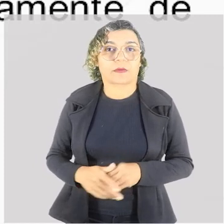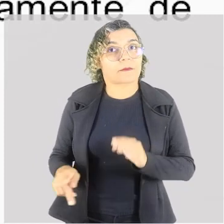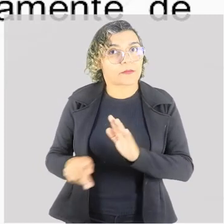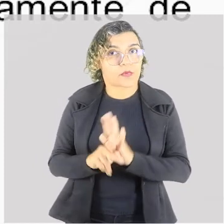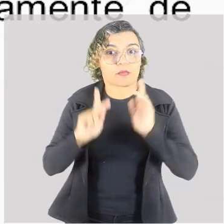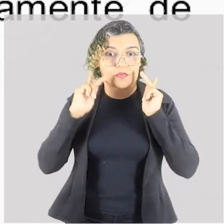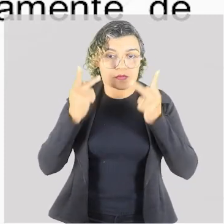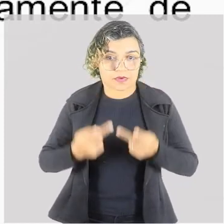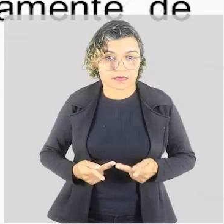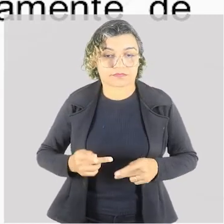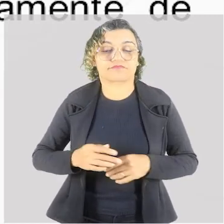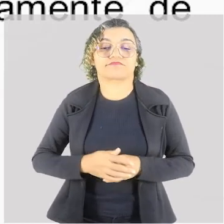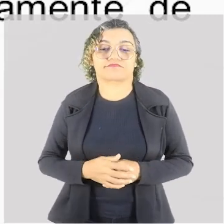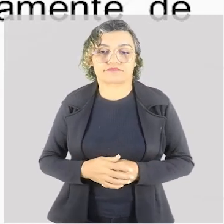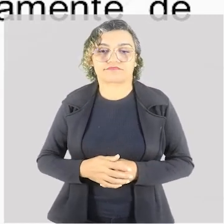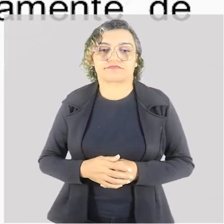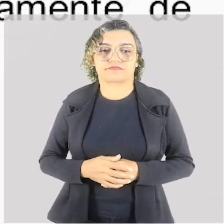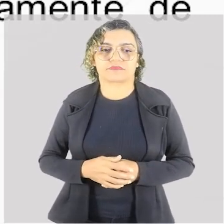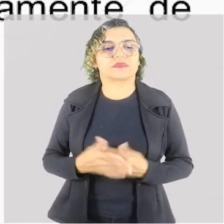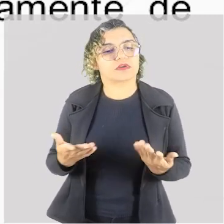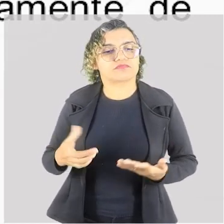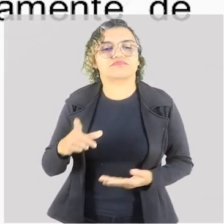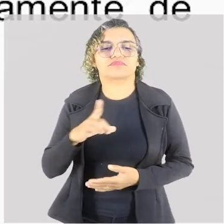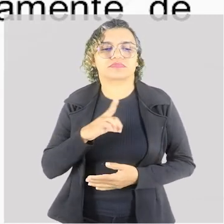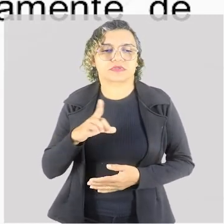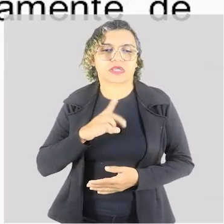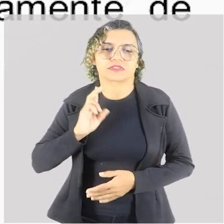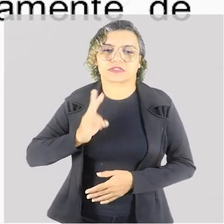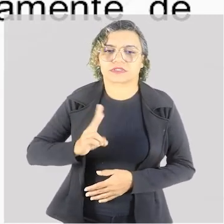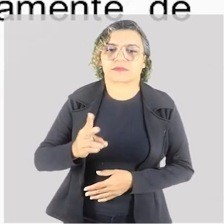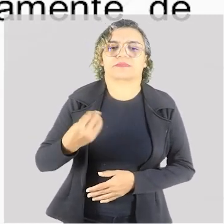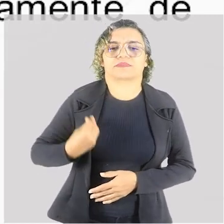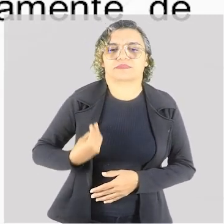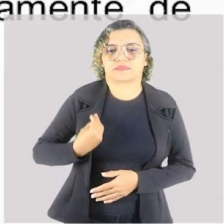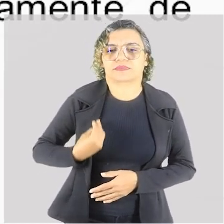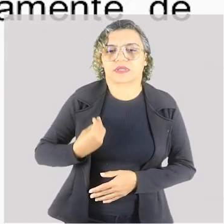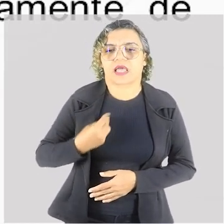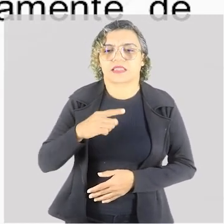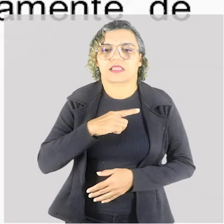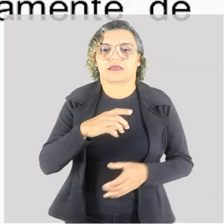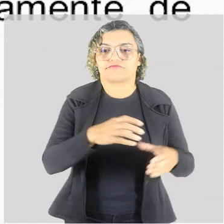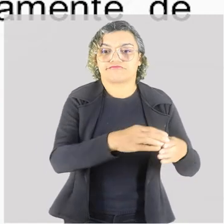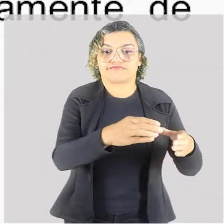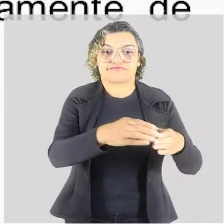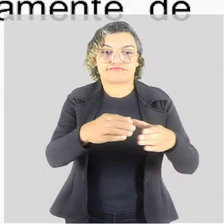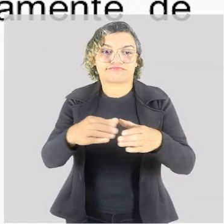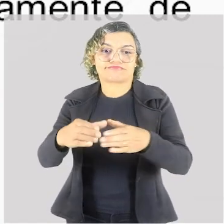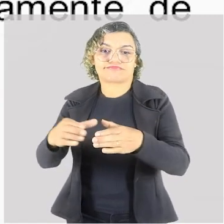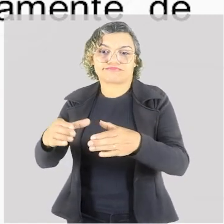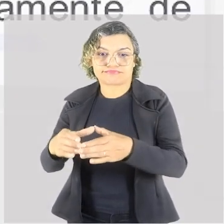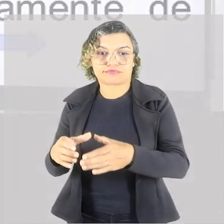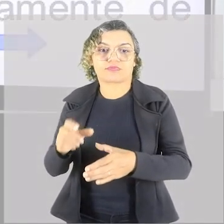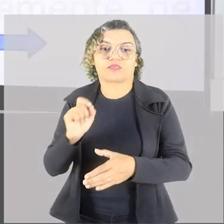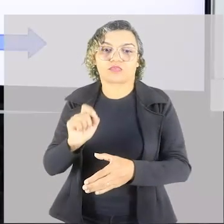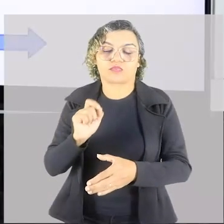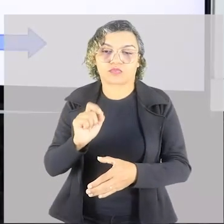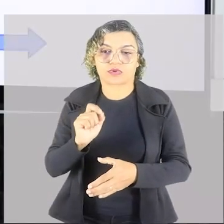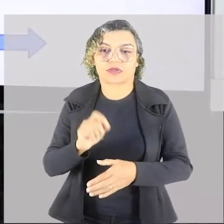humana. Frequentemente, essa diversidade, né, gastronômica é utilizada para